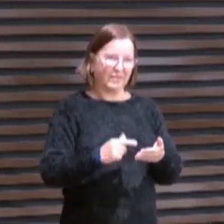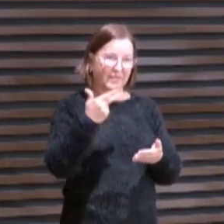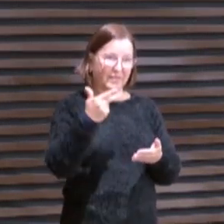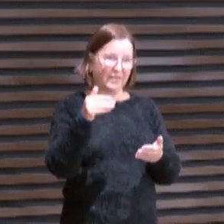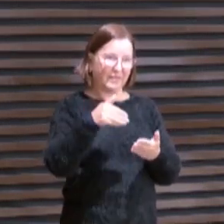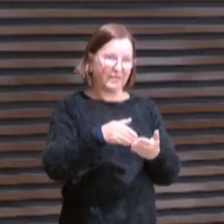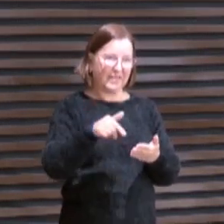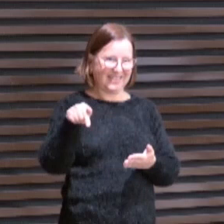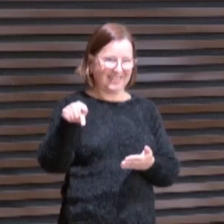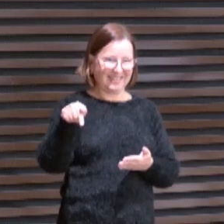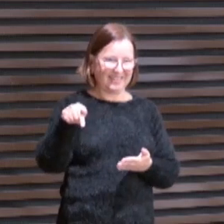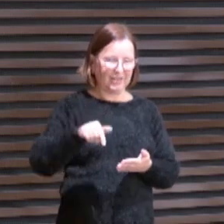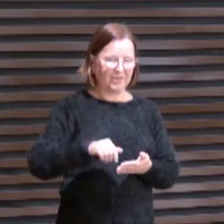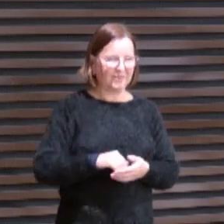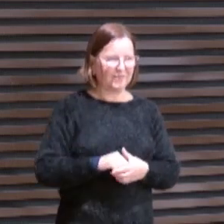7.